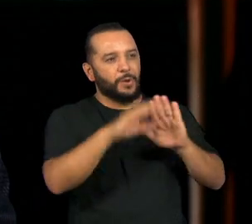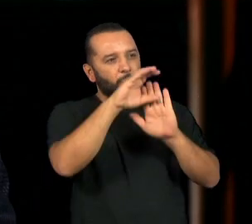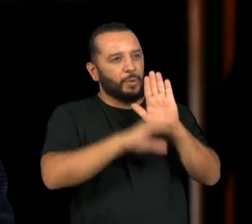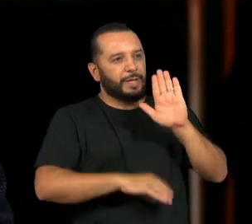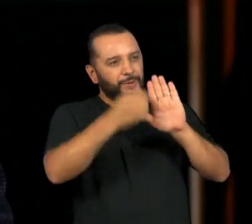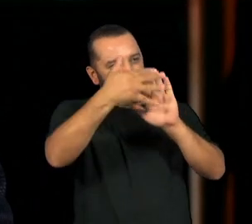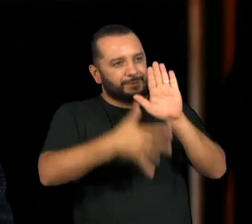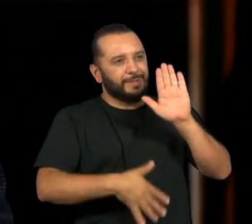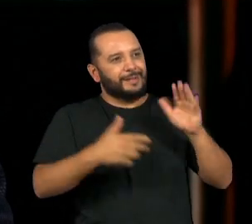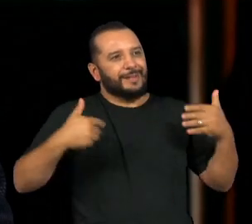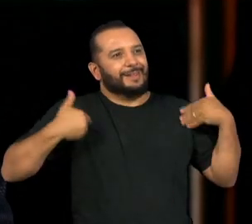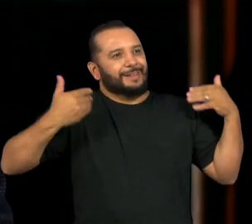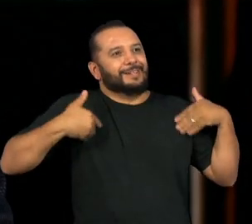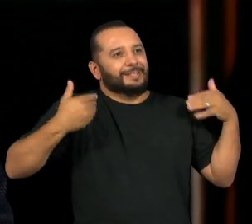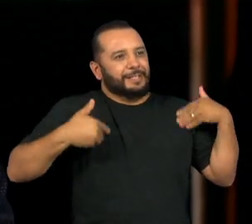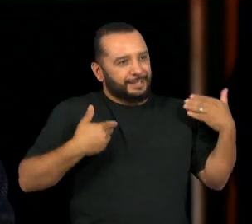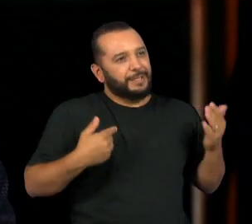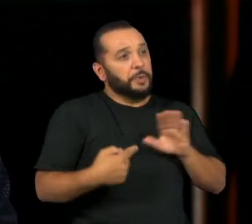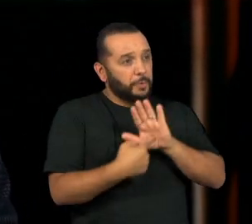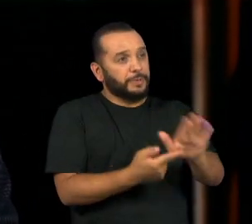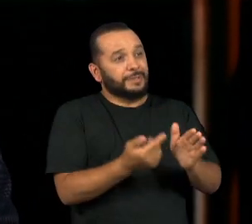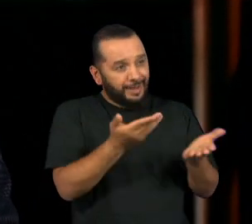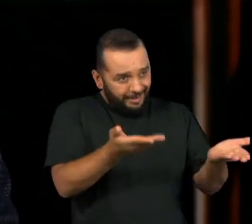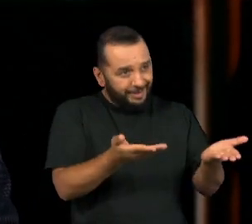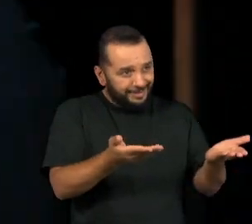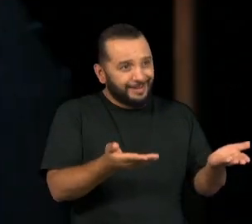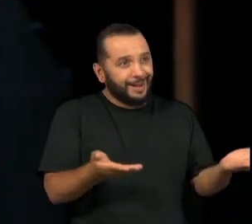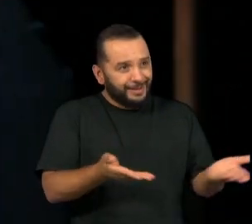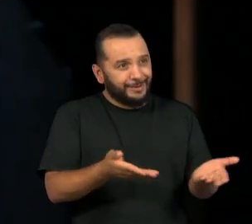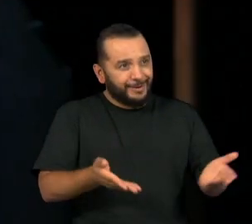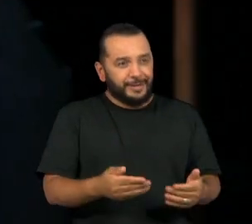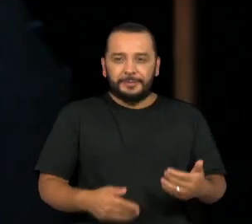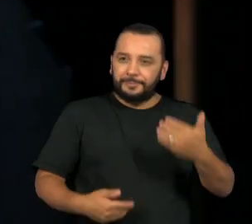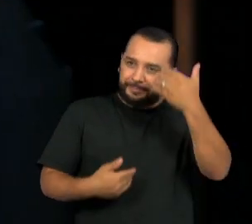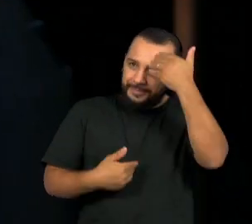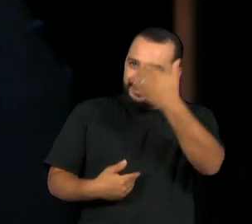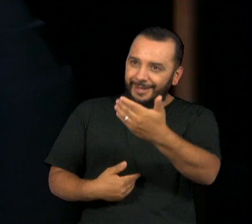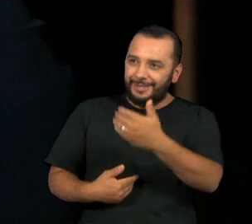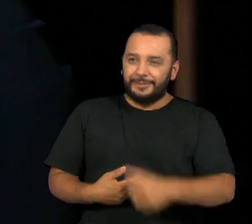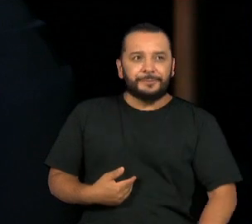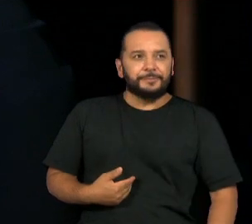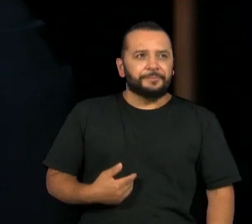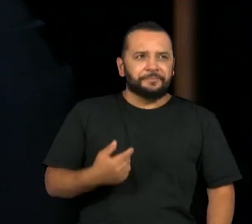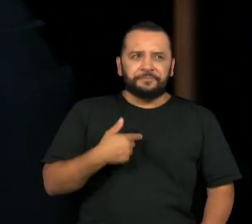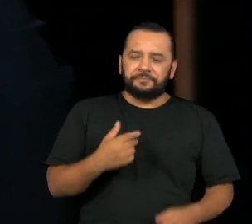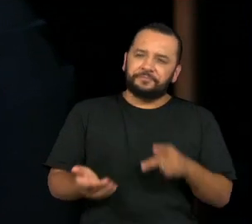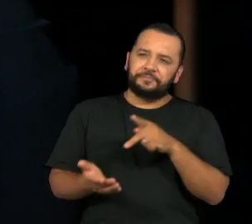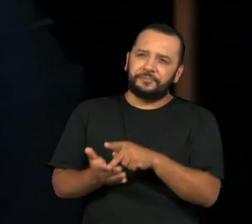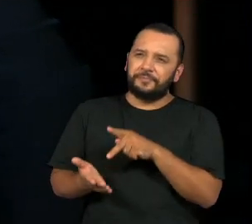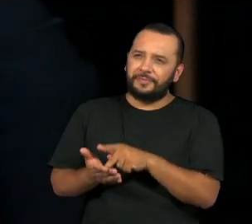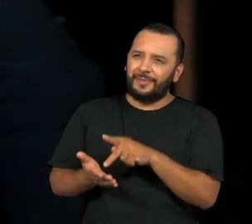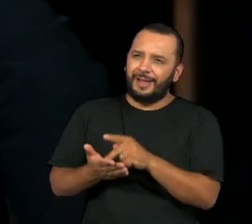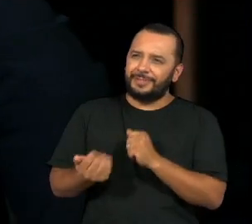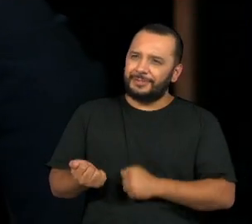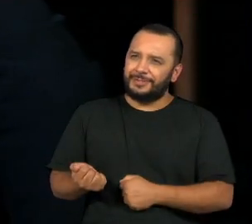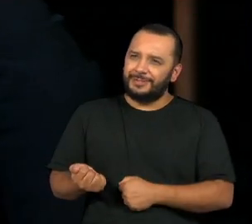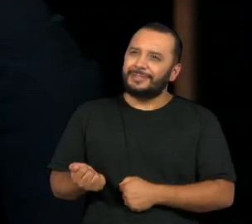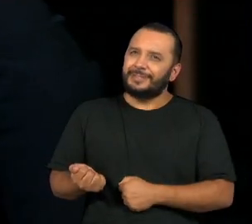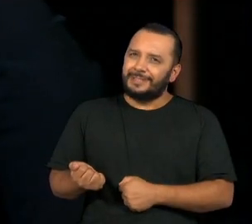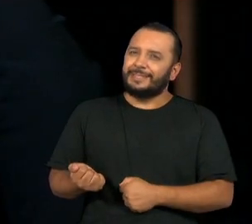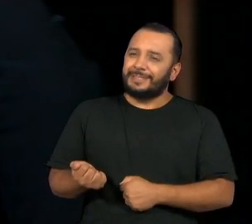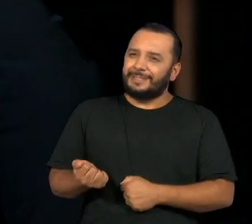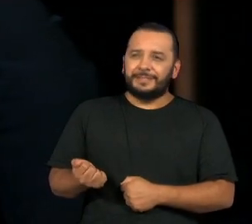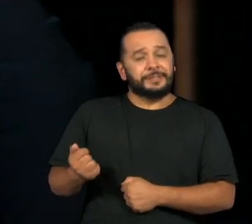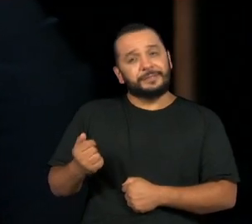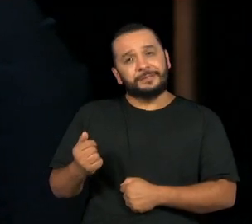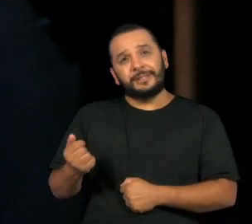na alegria que eu queria deixar aqui registrada de ter Obrigado. você aqui. Na verdade, eu acho que essa coisa toda não tem a ver com